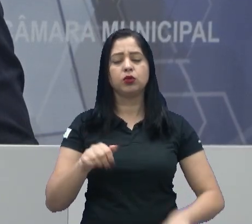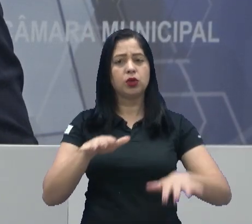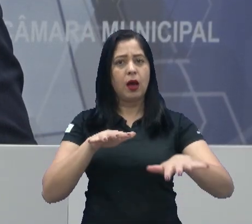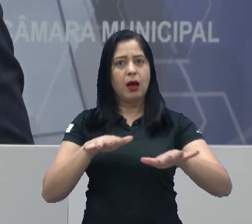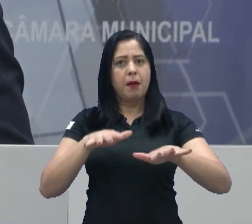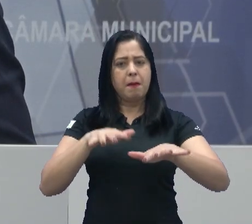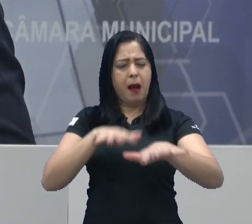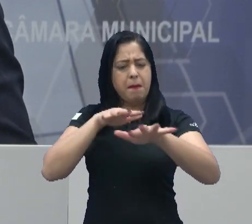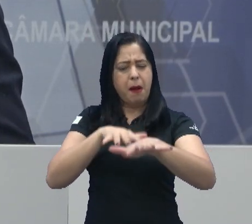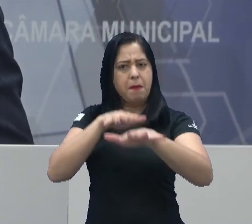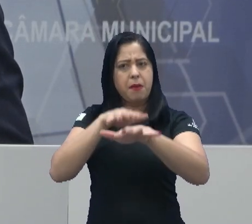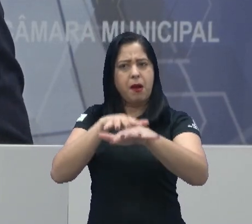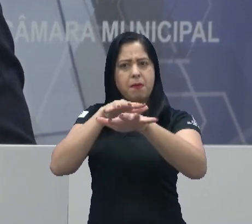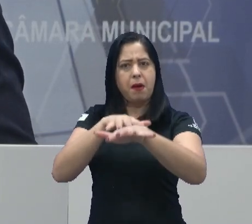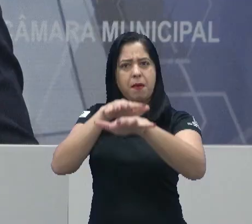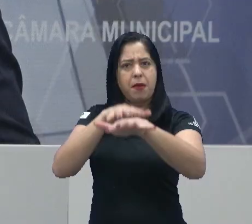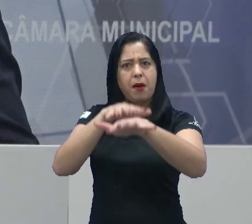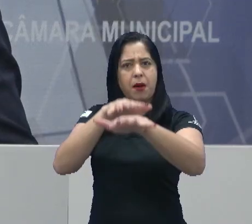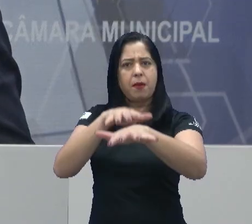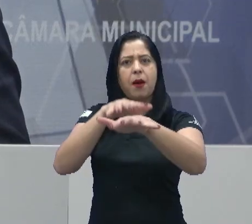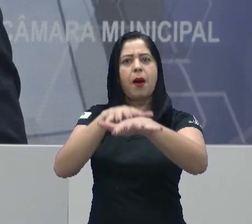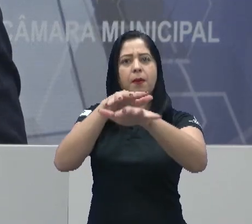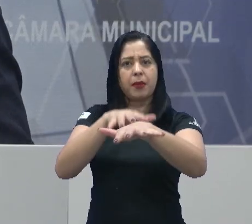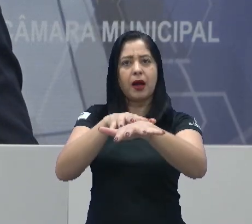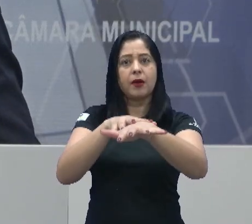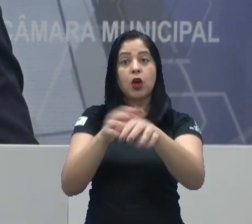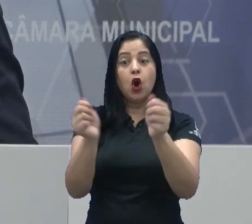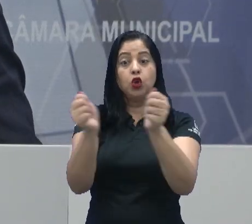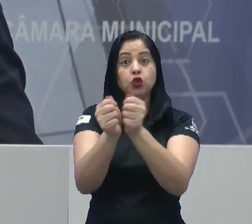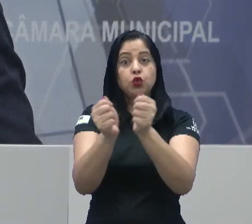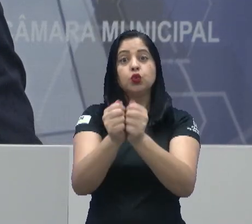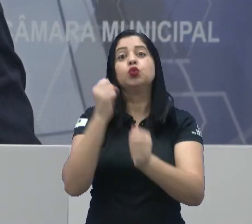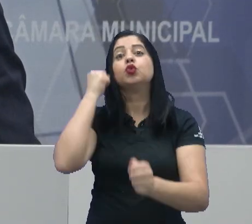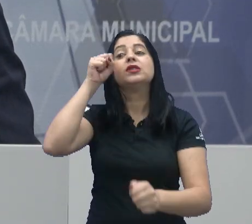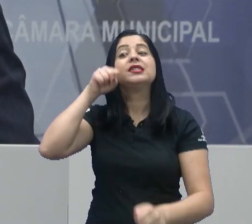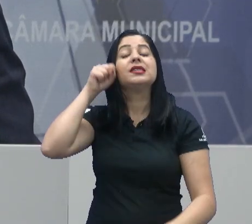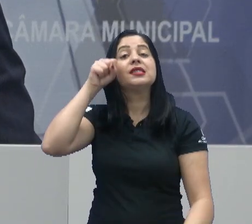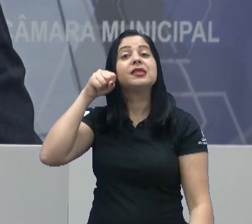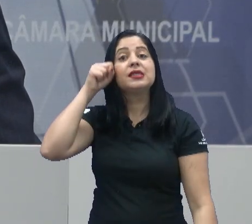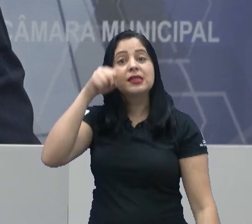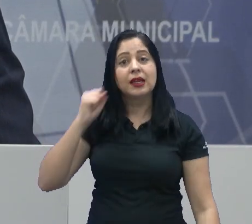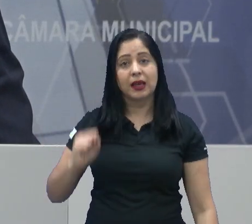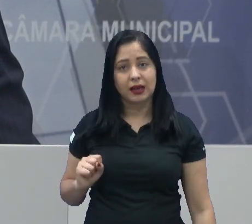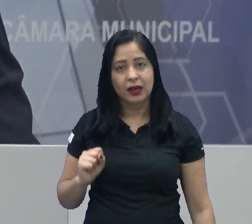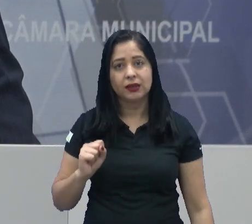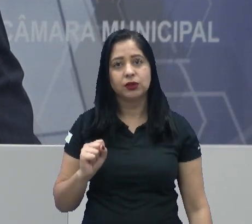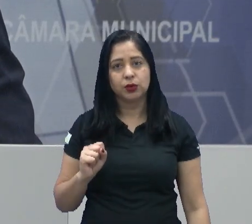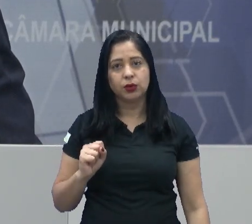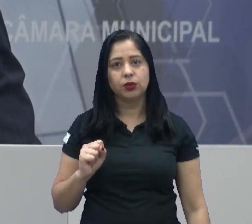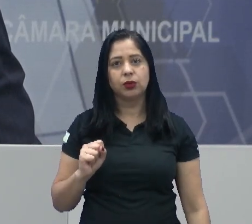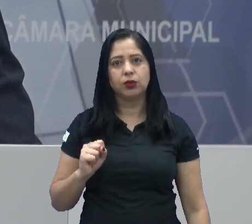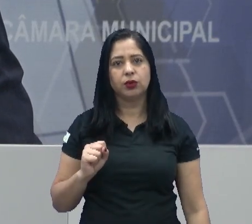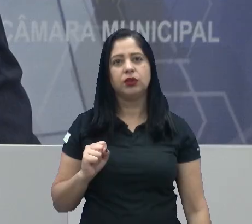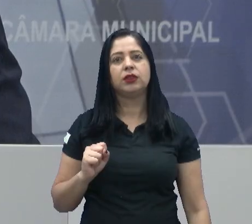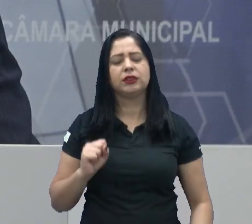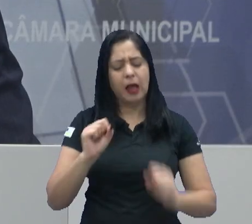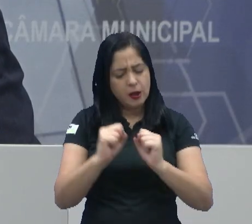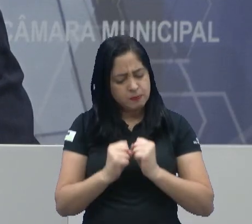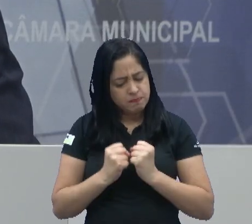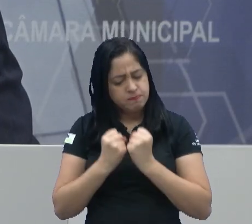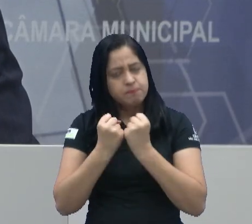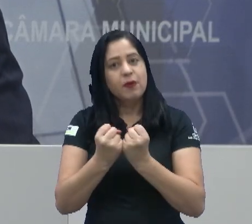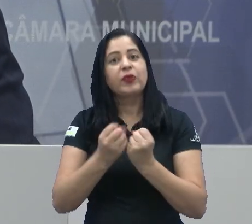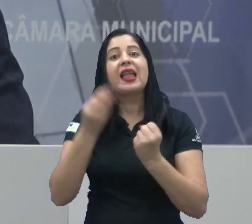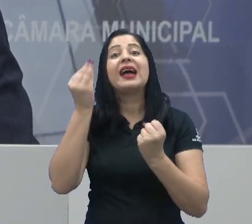numa coletiva de imprensa com os senadores que estão fazendo todo o trabalho de obstruir